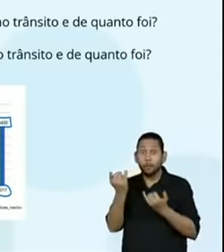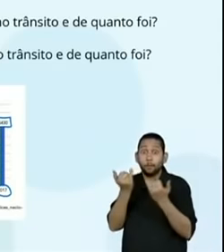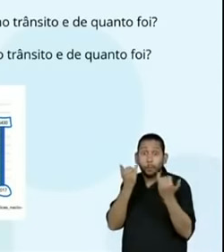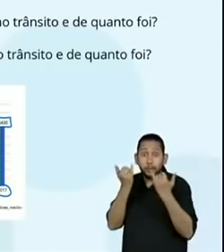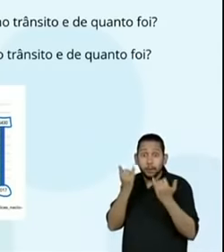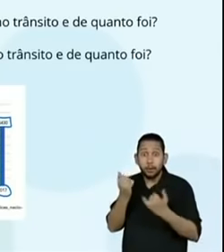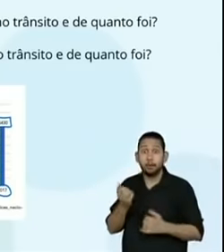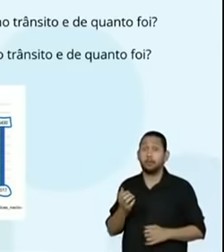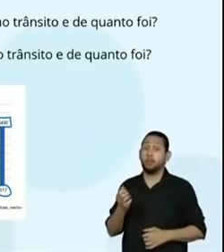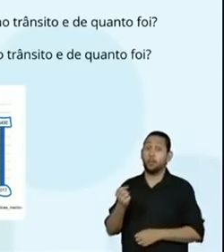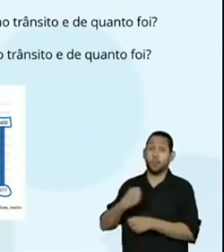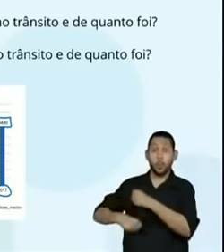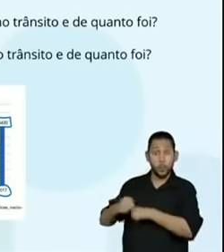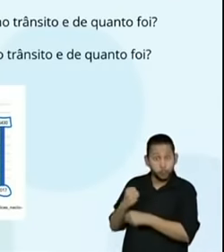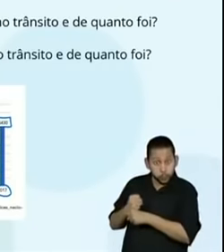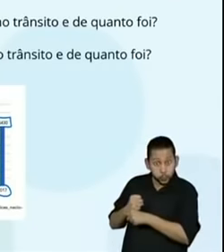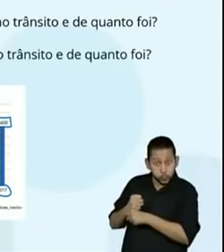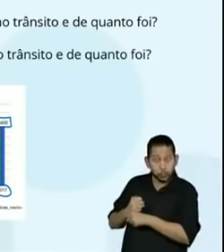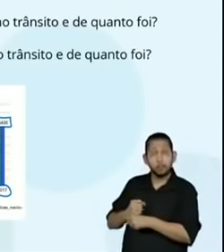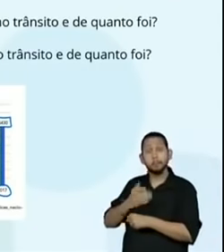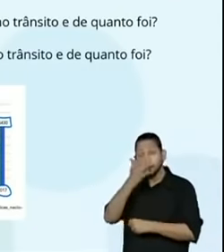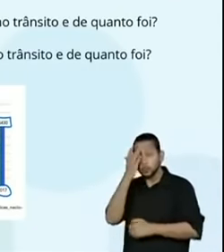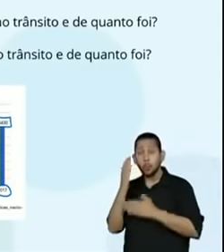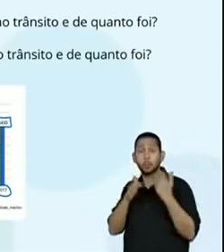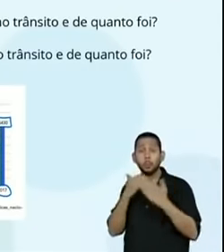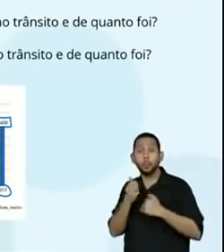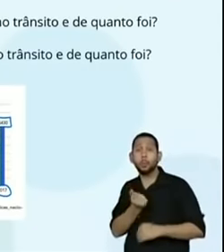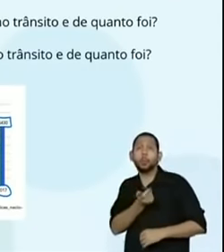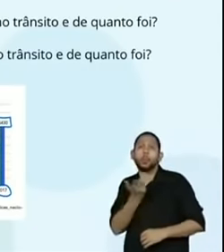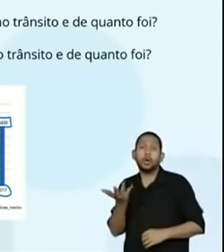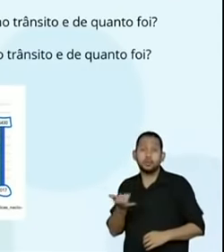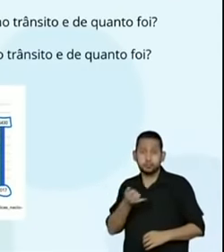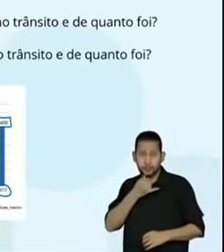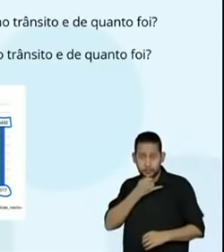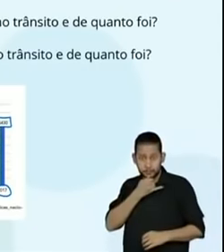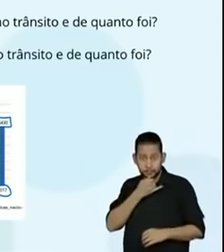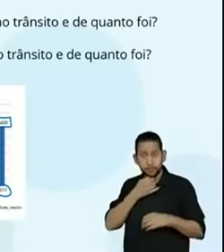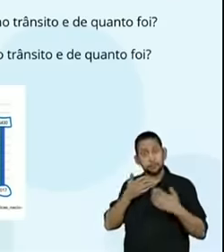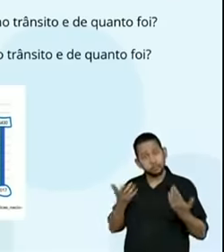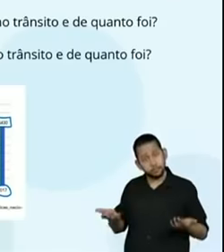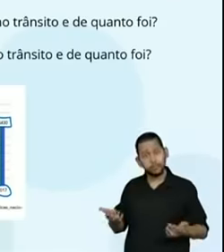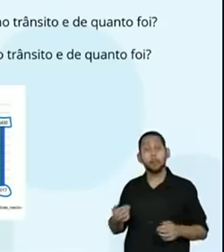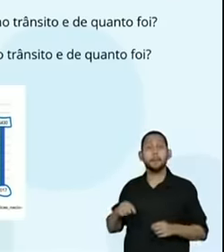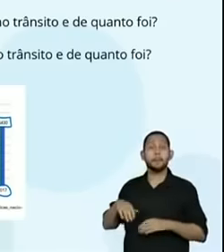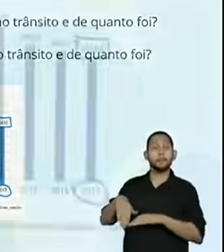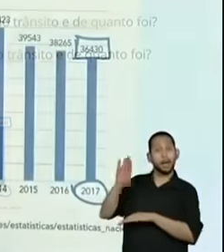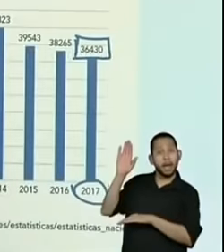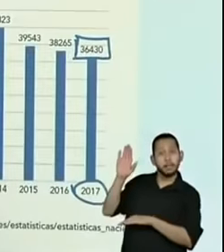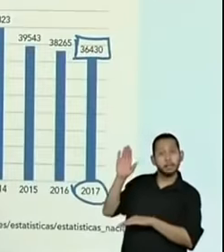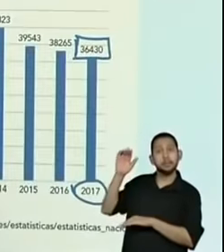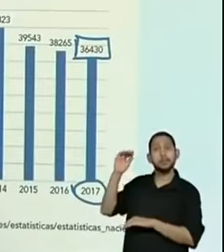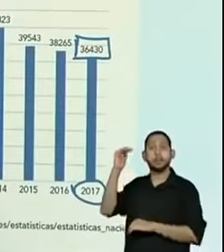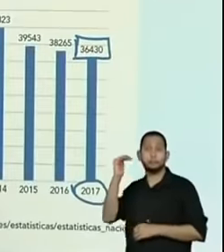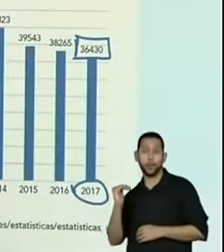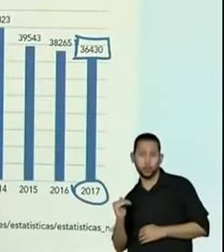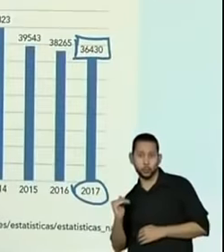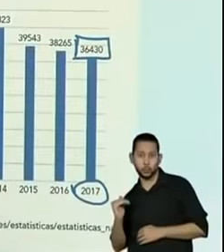de quando e quanto foi, né? O maior número de mortes e o menor número de mortes